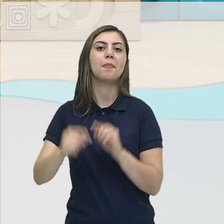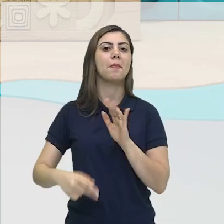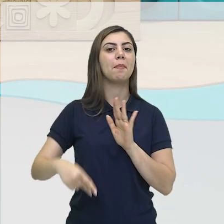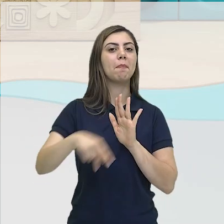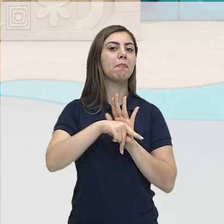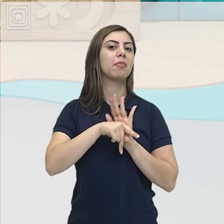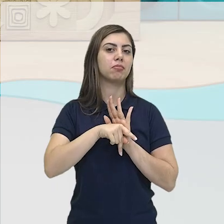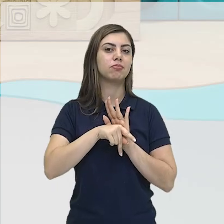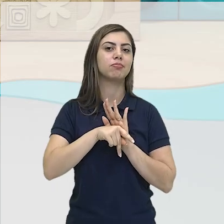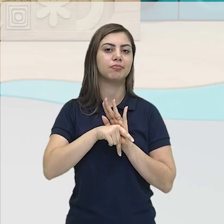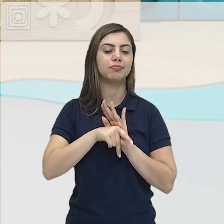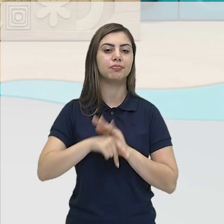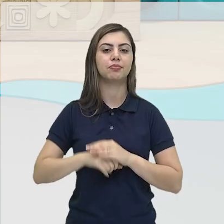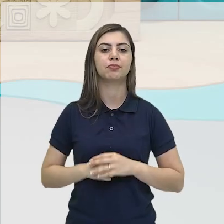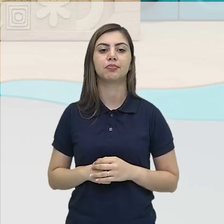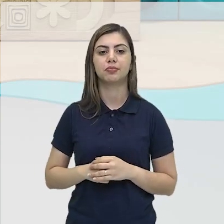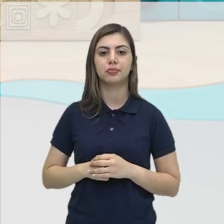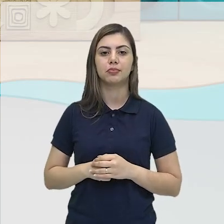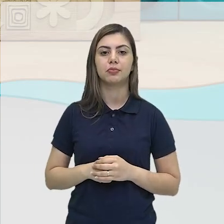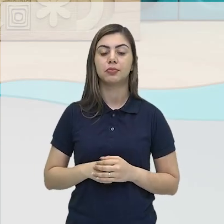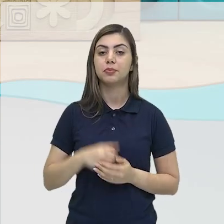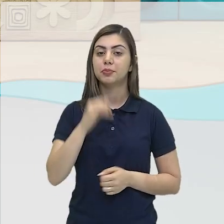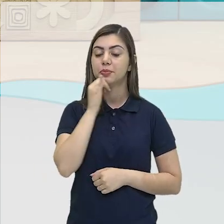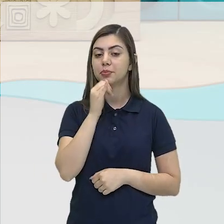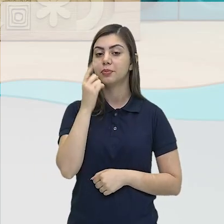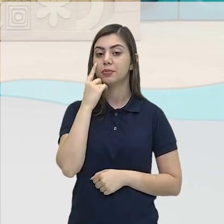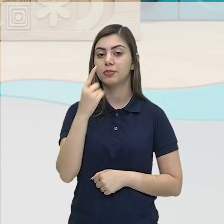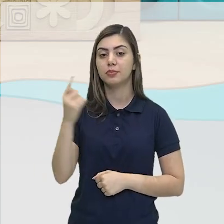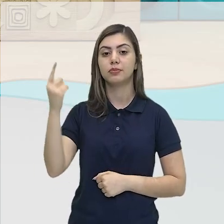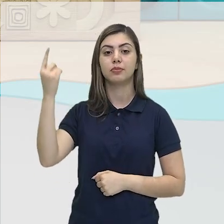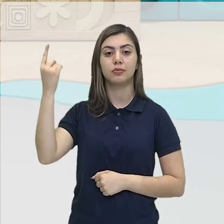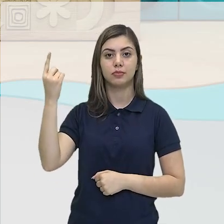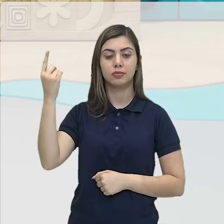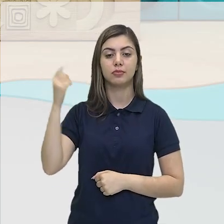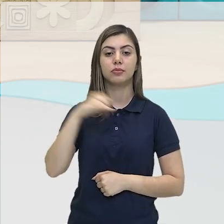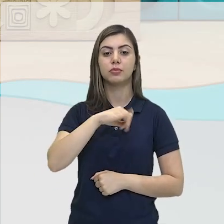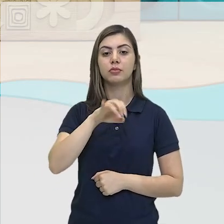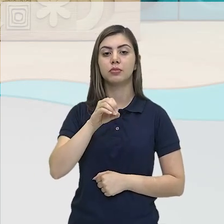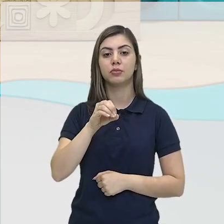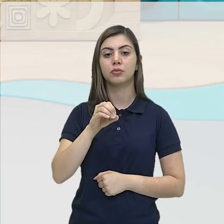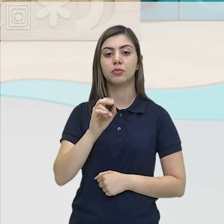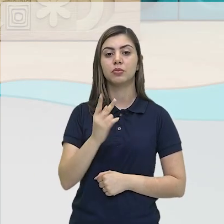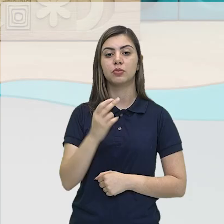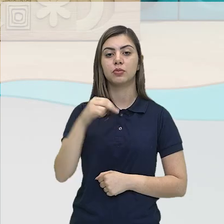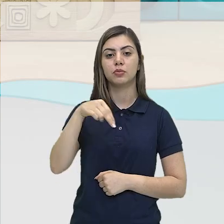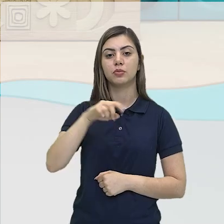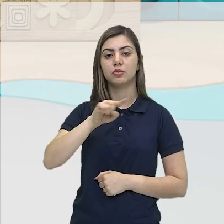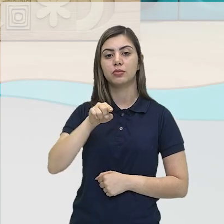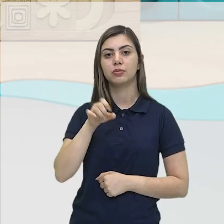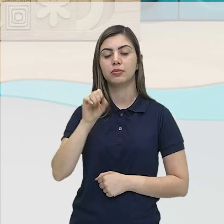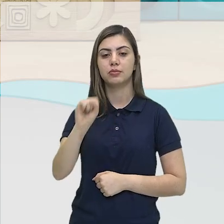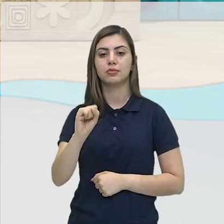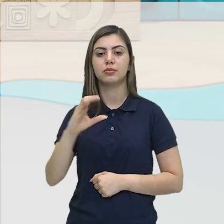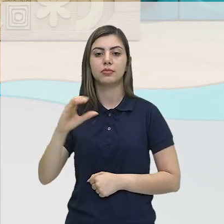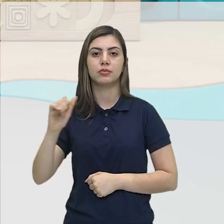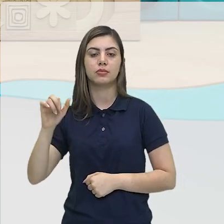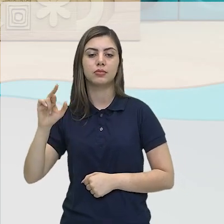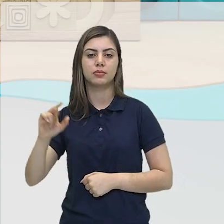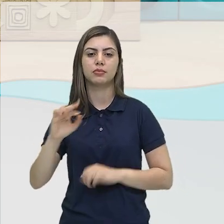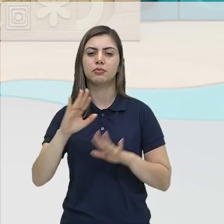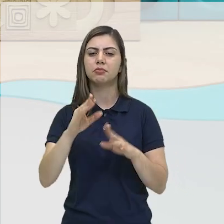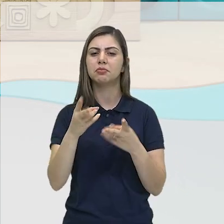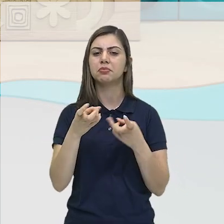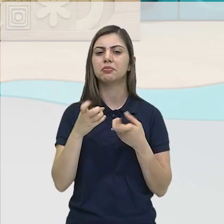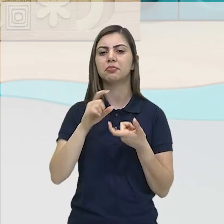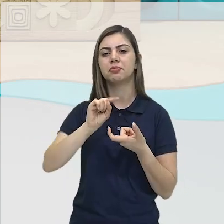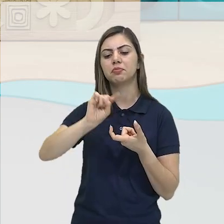né? Eu tenho aí John's car, John's car. Esse apóstrofo e esse